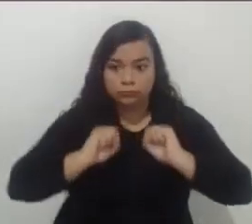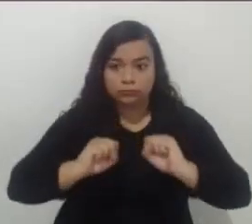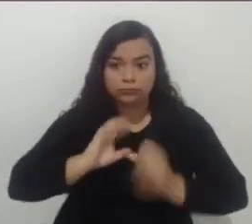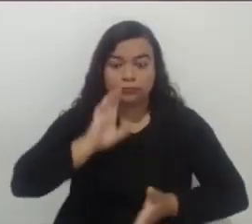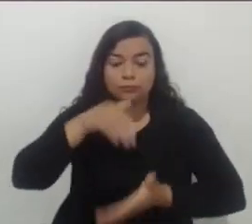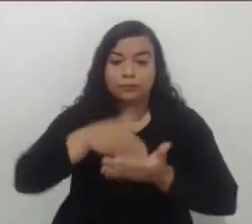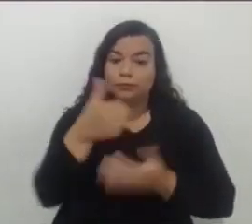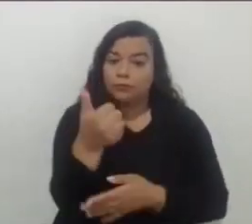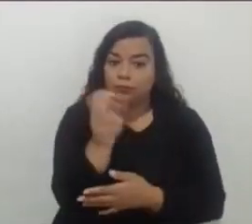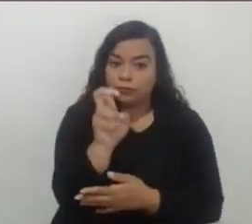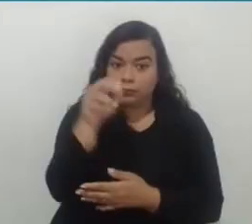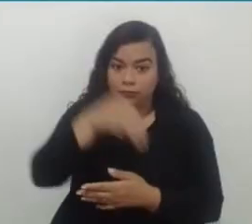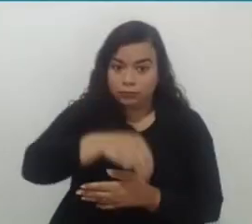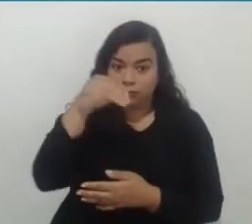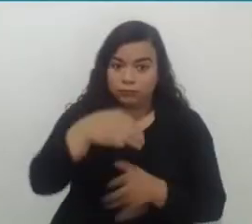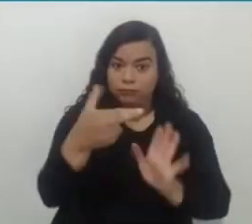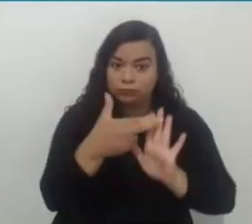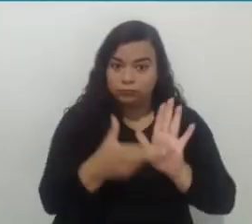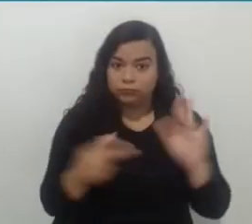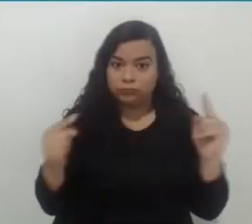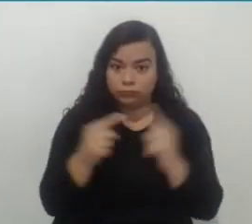minutos regimentais.